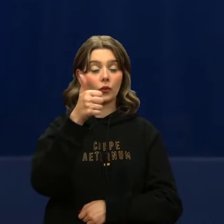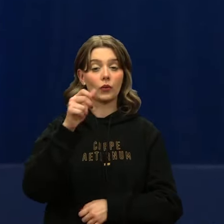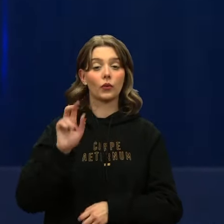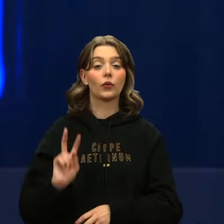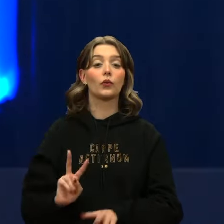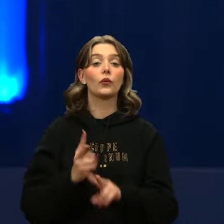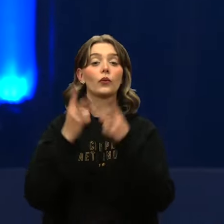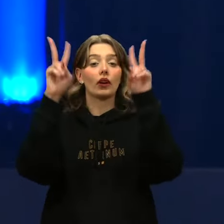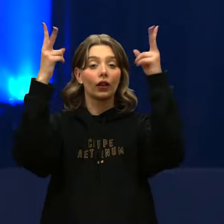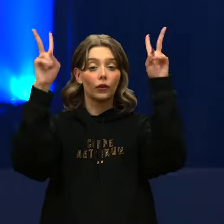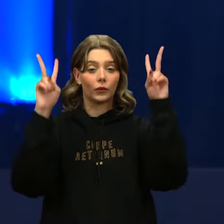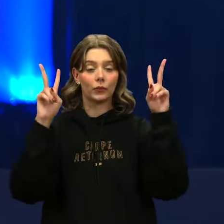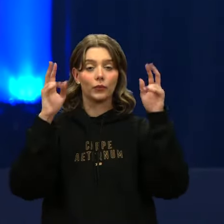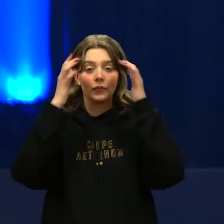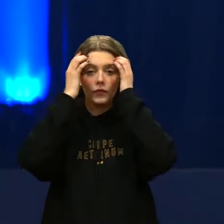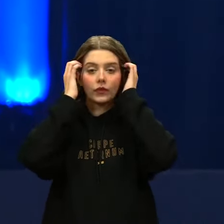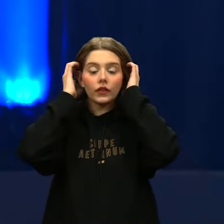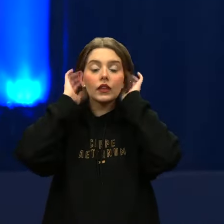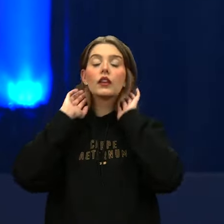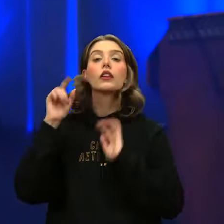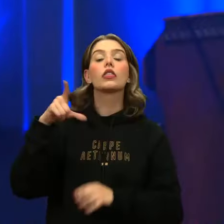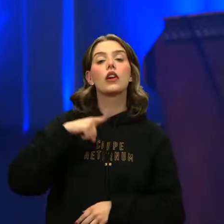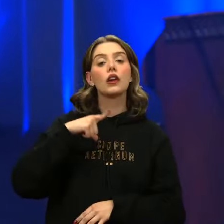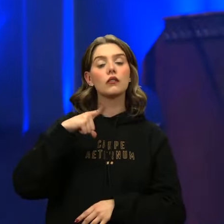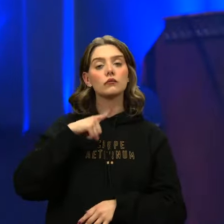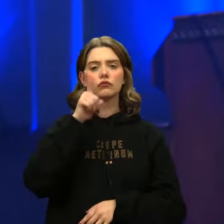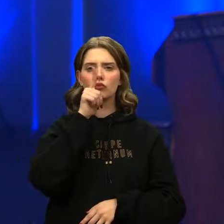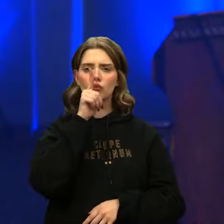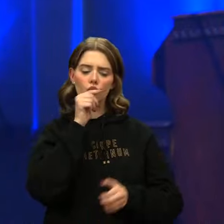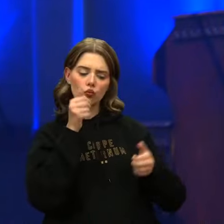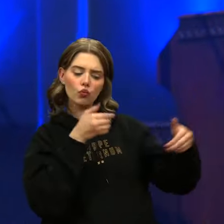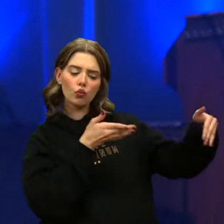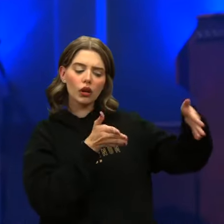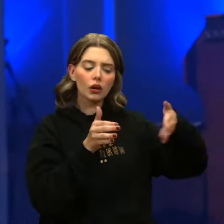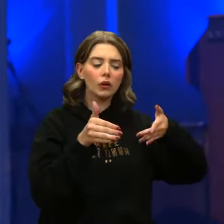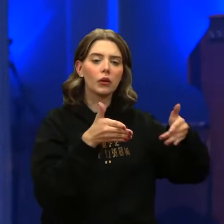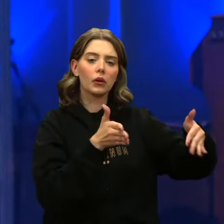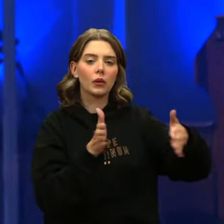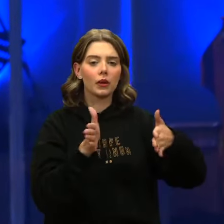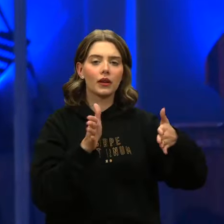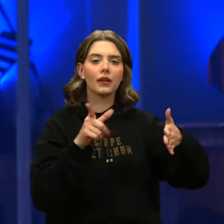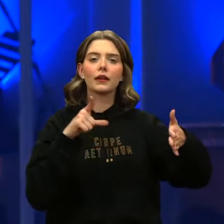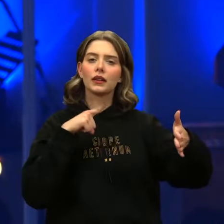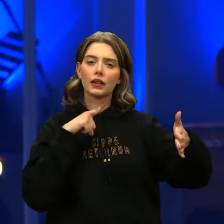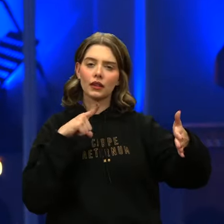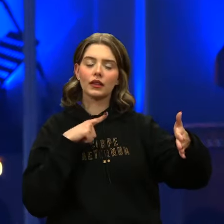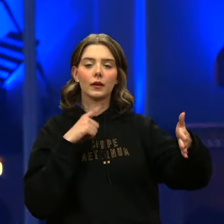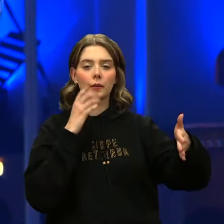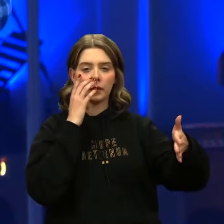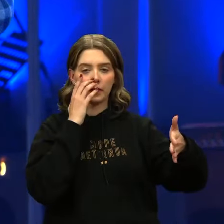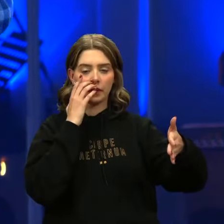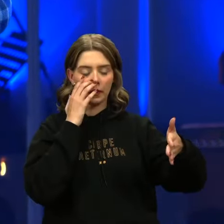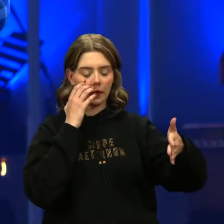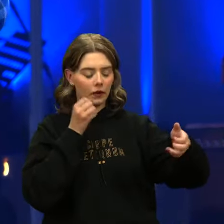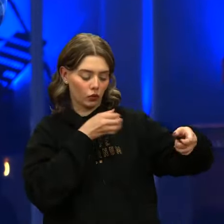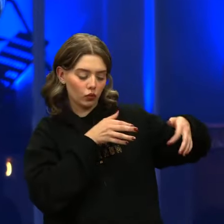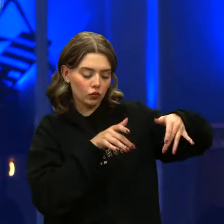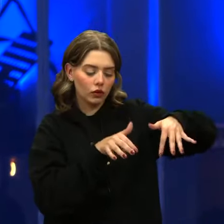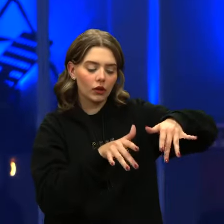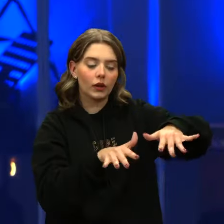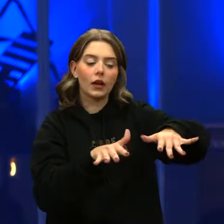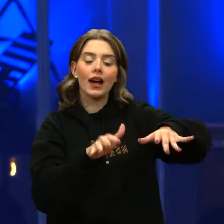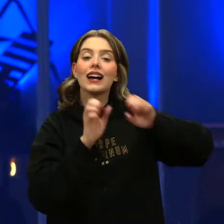seguinte: existe um rio em que estão correndo com a corrente